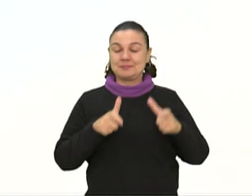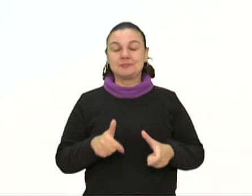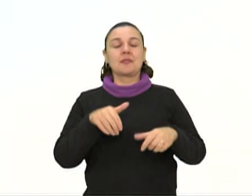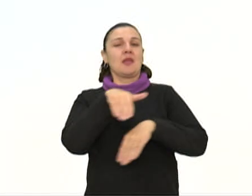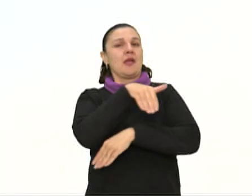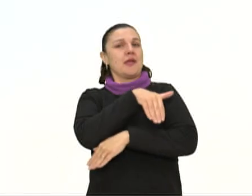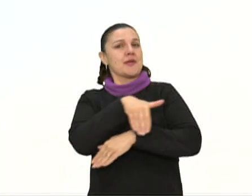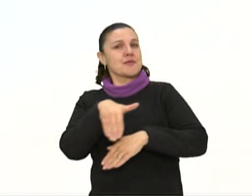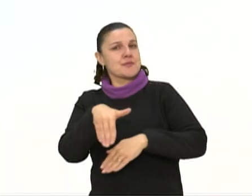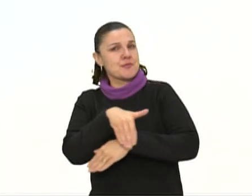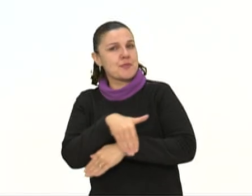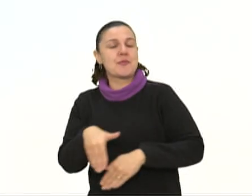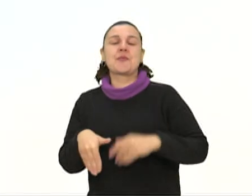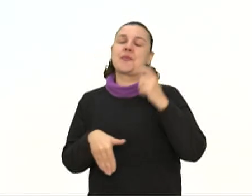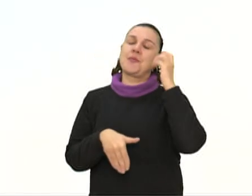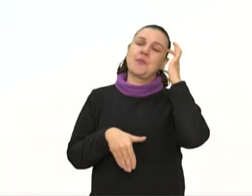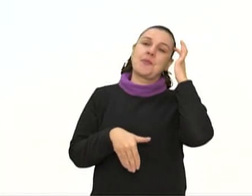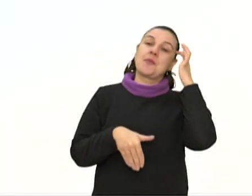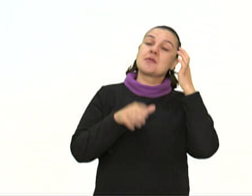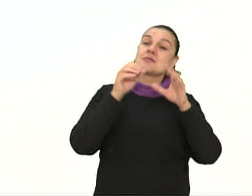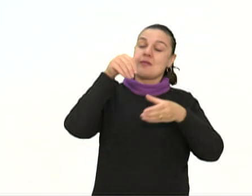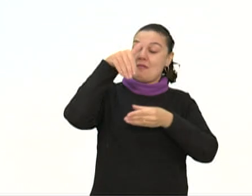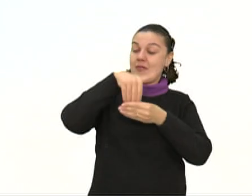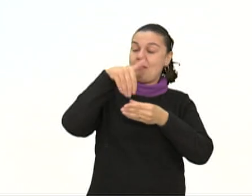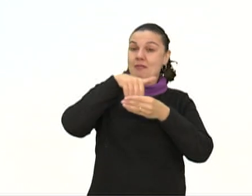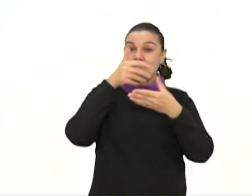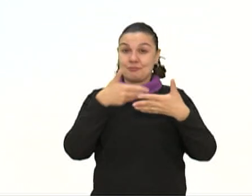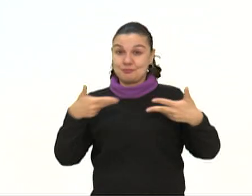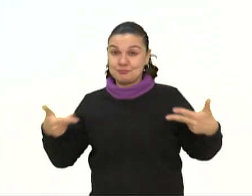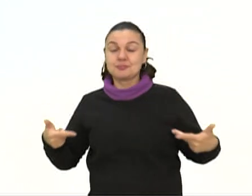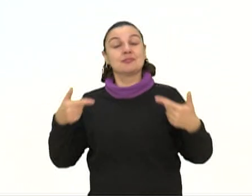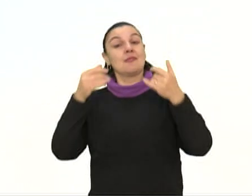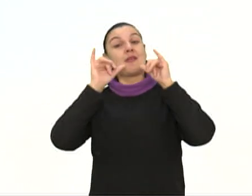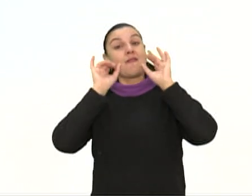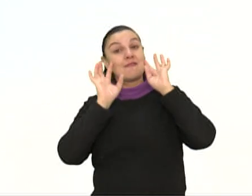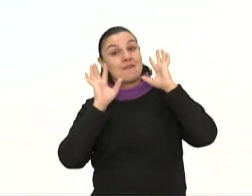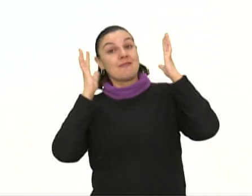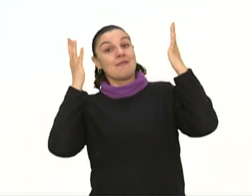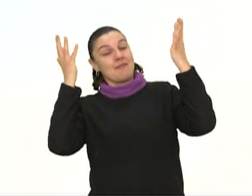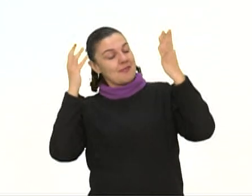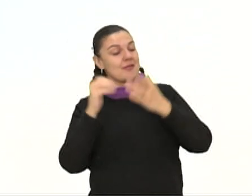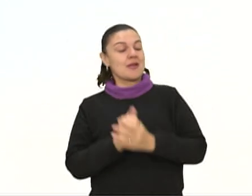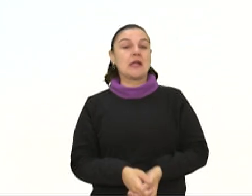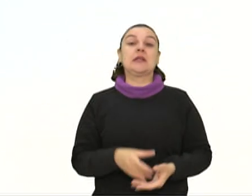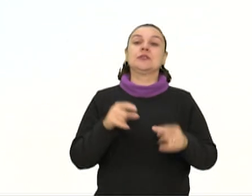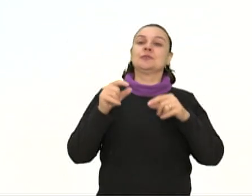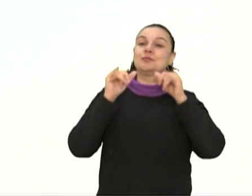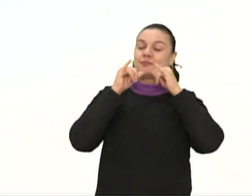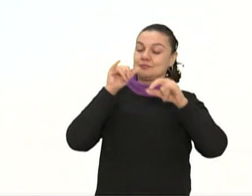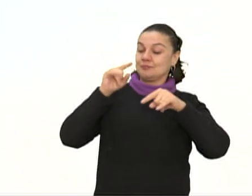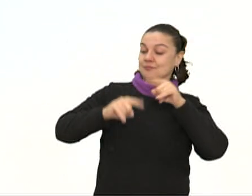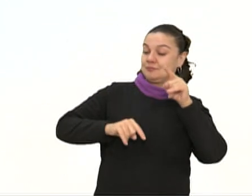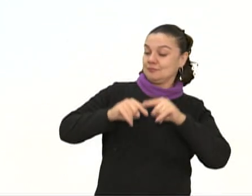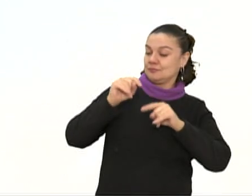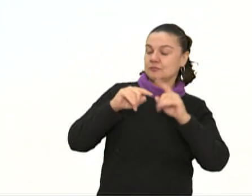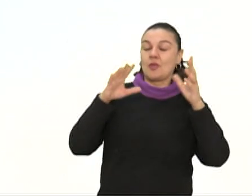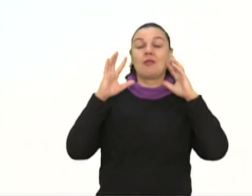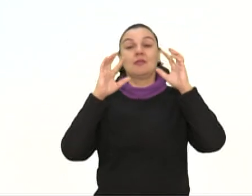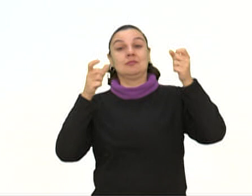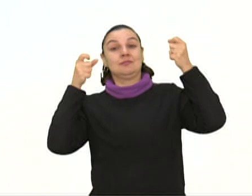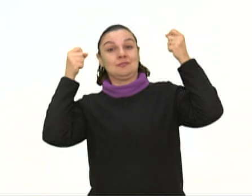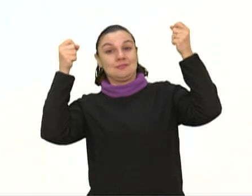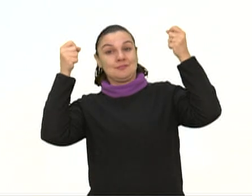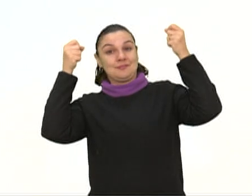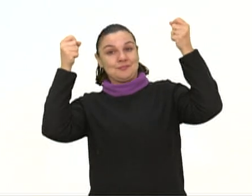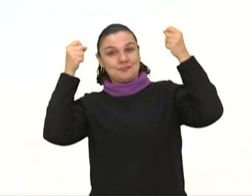Nas ruas, nas campanhas eleitorais, no anúncio de eventos, na divulgação de produtos, nas